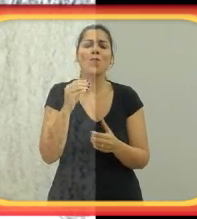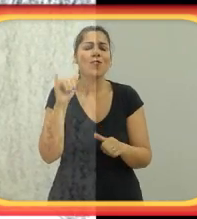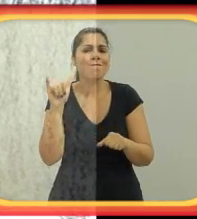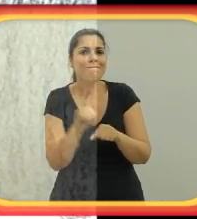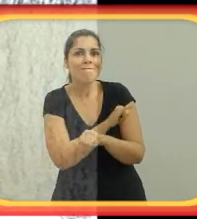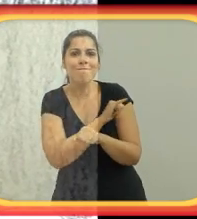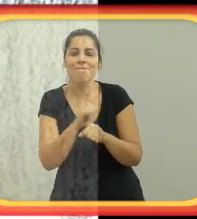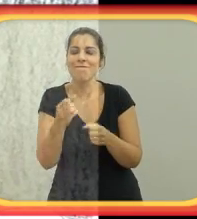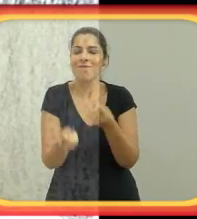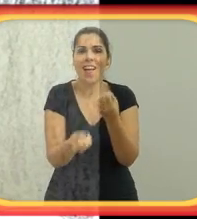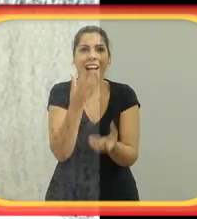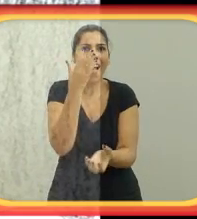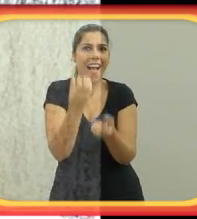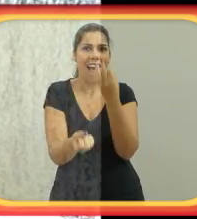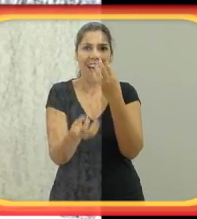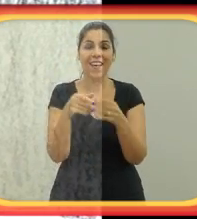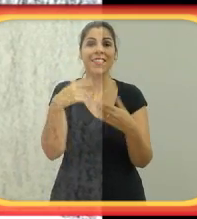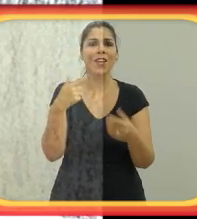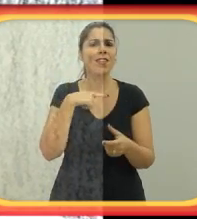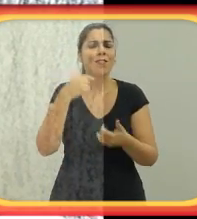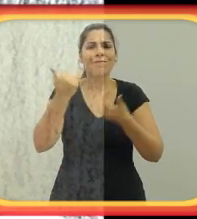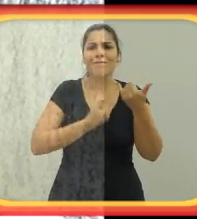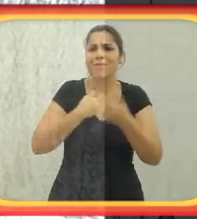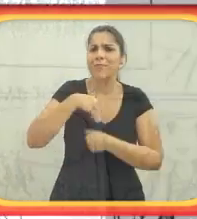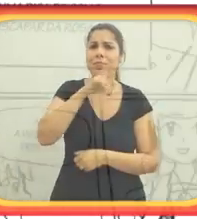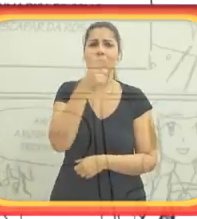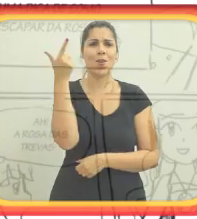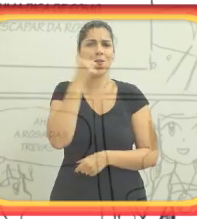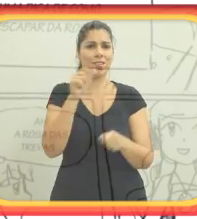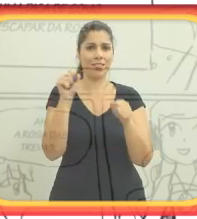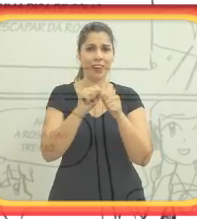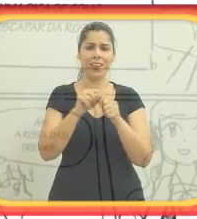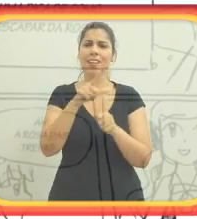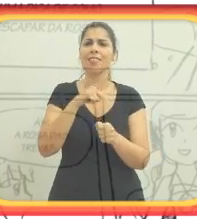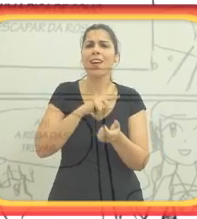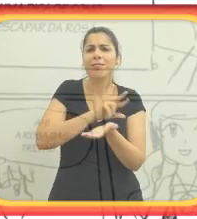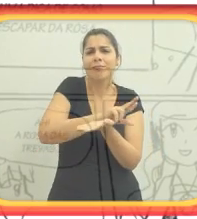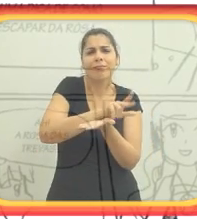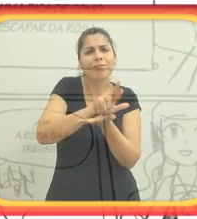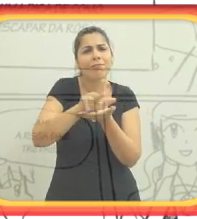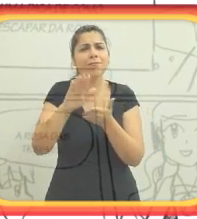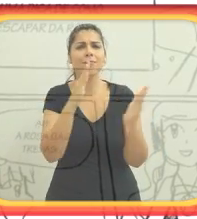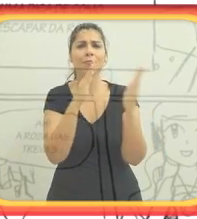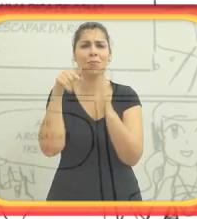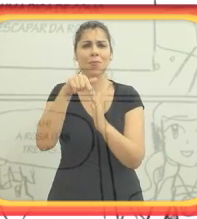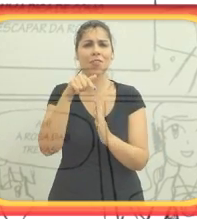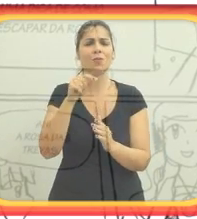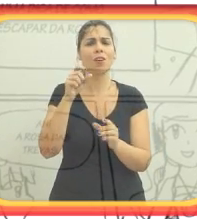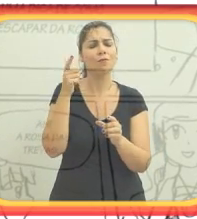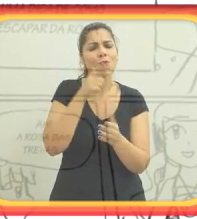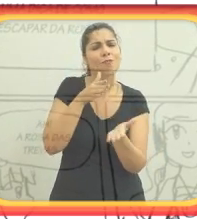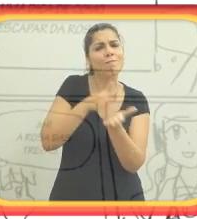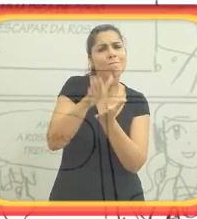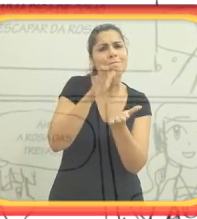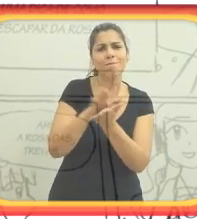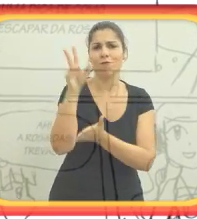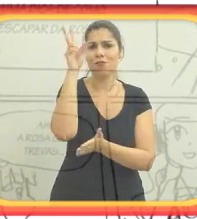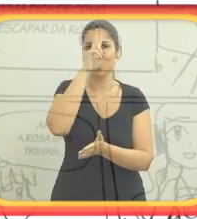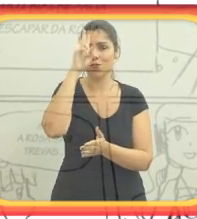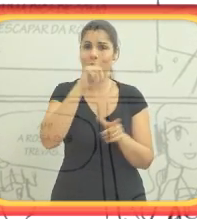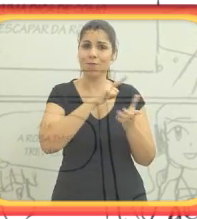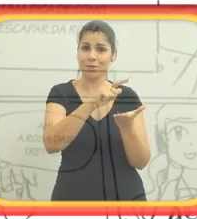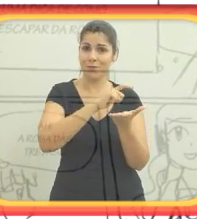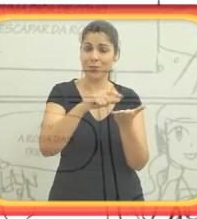muito mais dinâmicas, com mais informação, e ela conseguiu fazer. Ela tem várias. Foi a época que ela